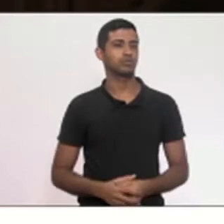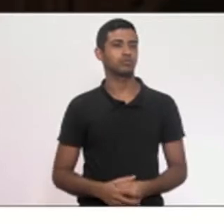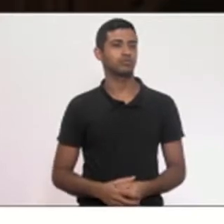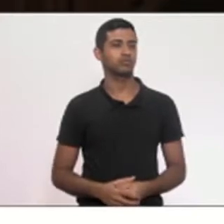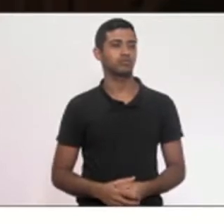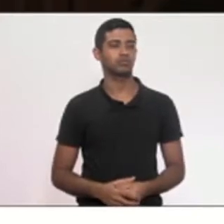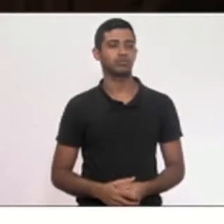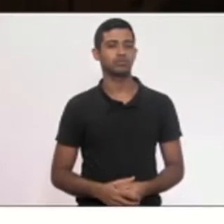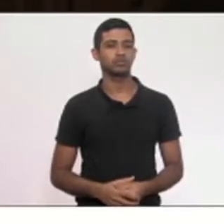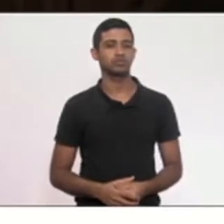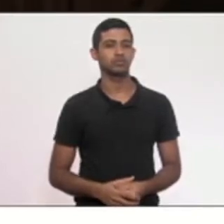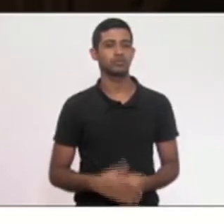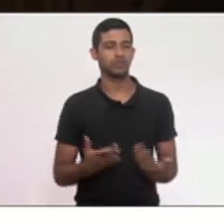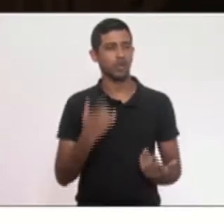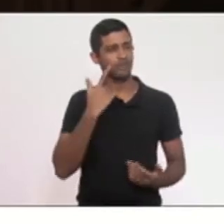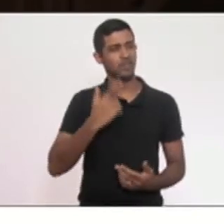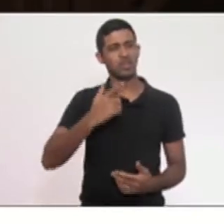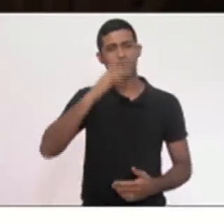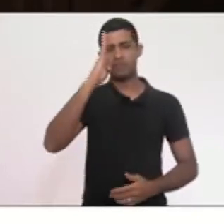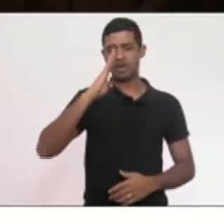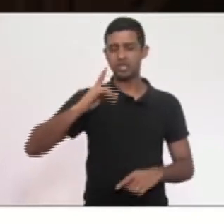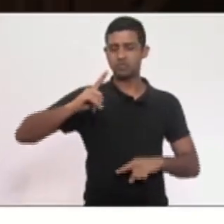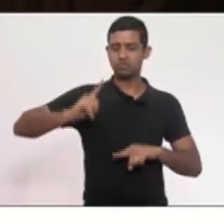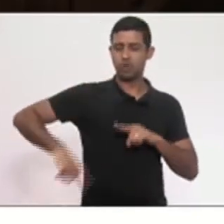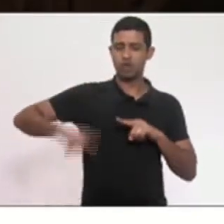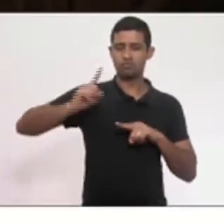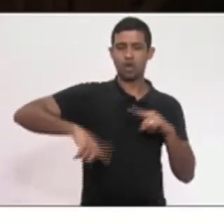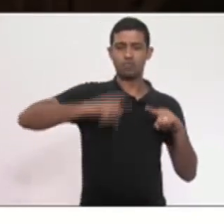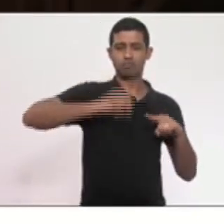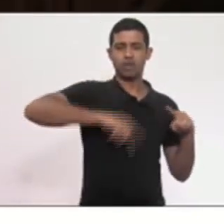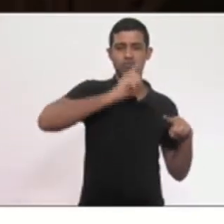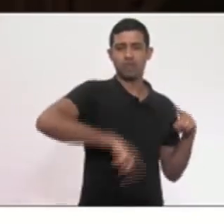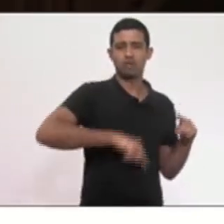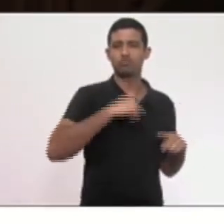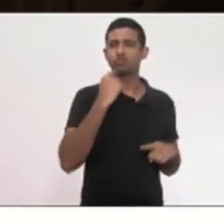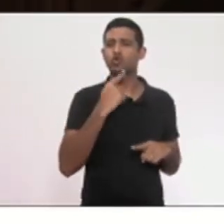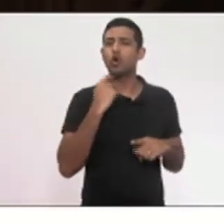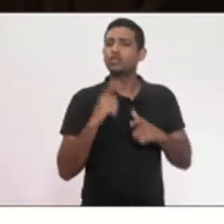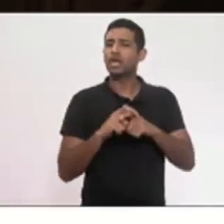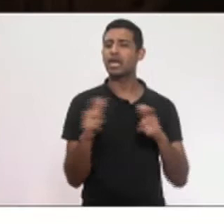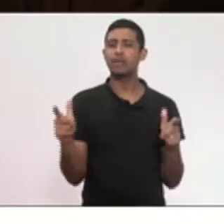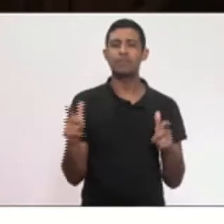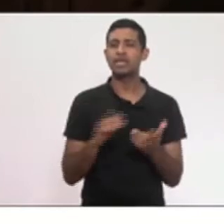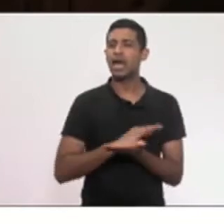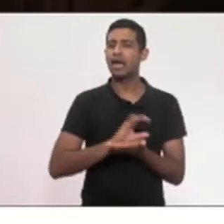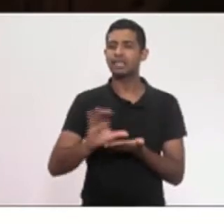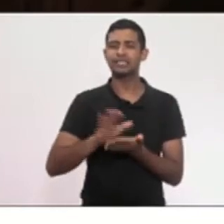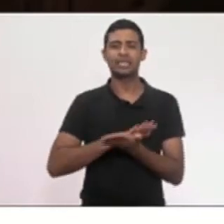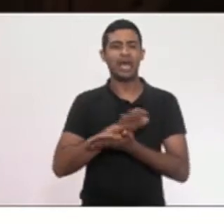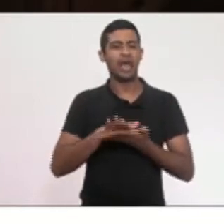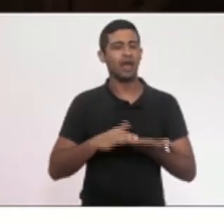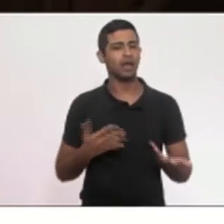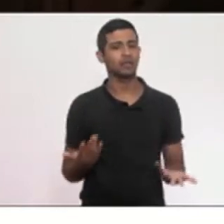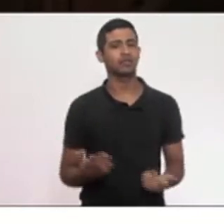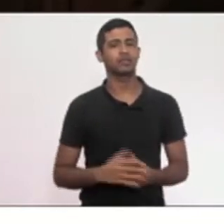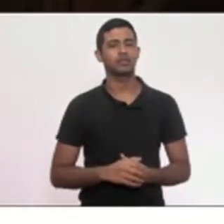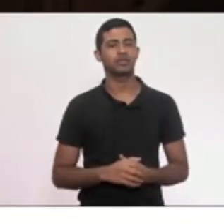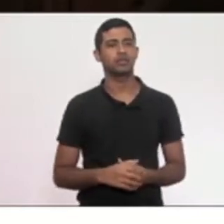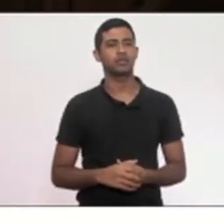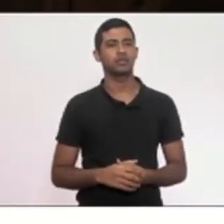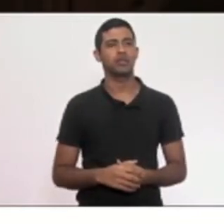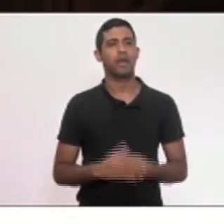ou seja, está se proibindo de ampliar investimentos em educação por 20 anos, o que significa